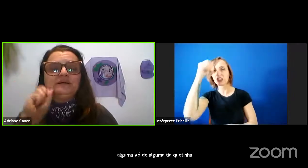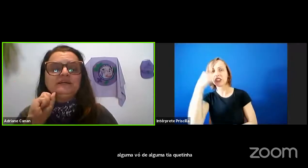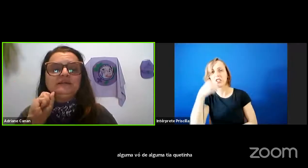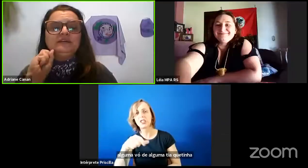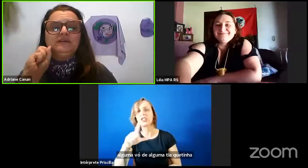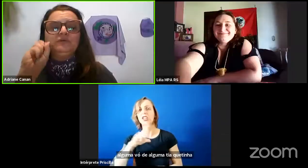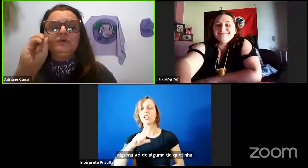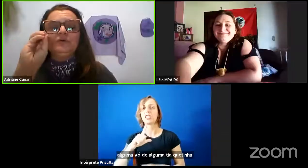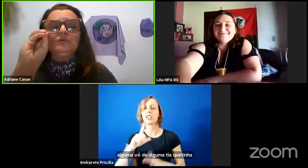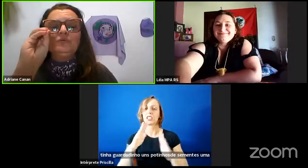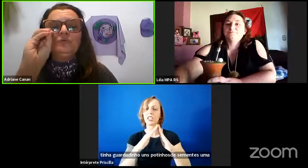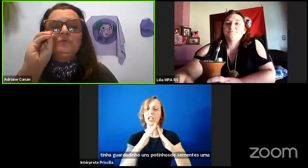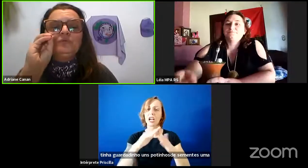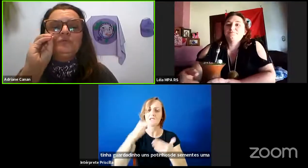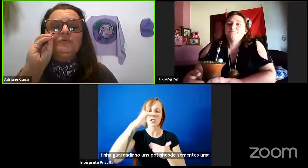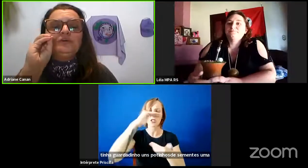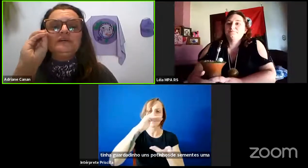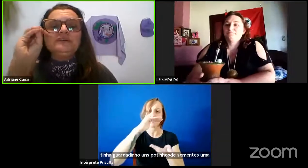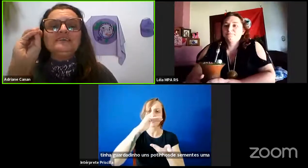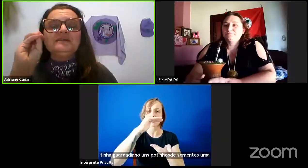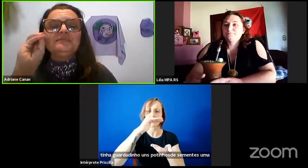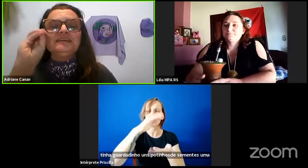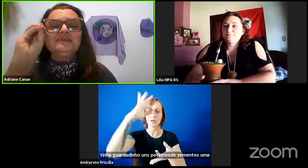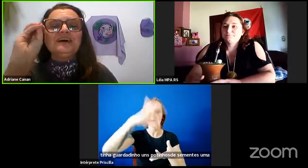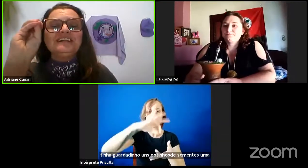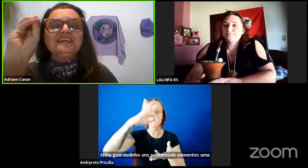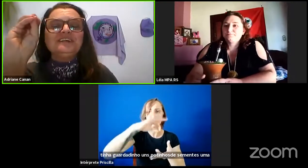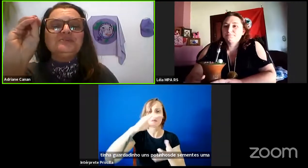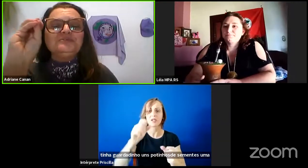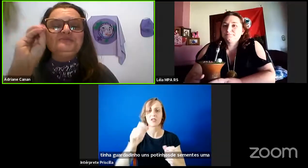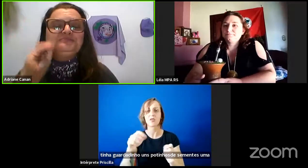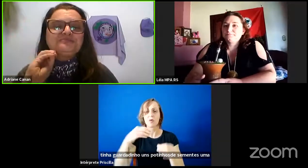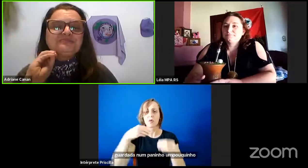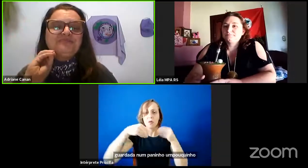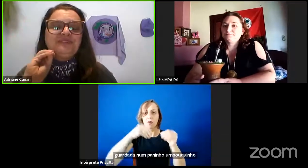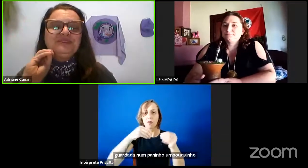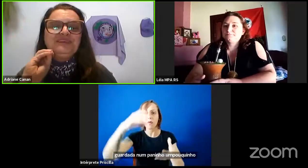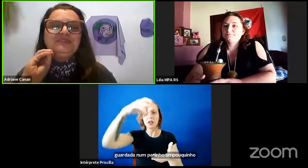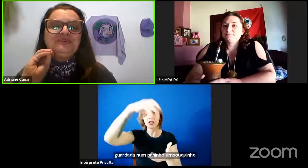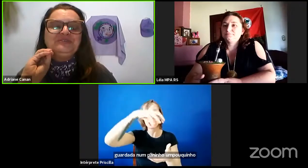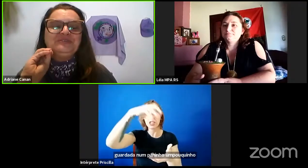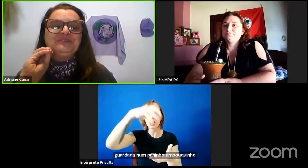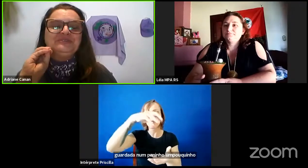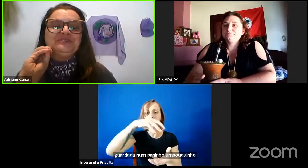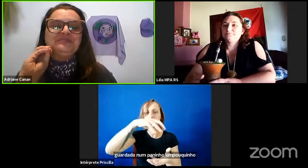guardada num paninho, um pouquinho de semente guardada num